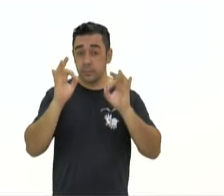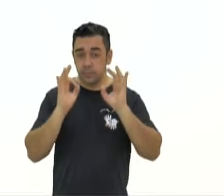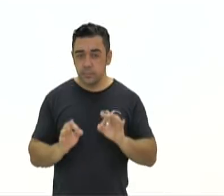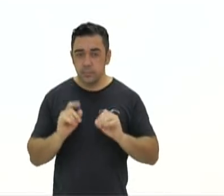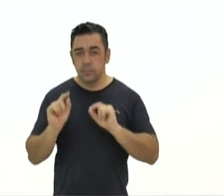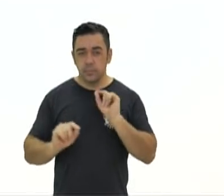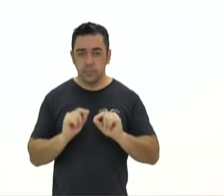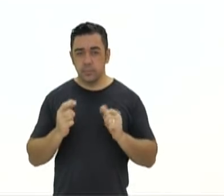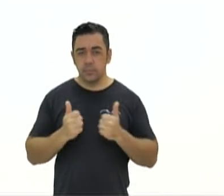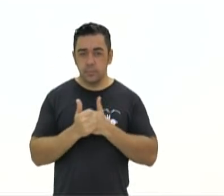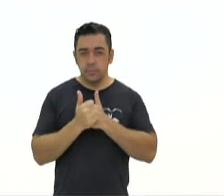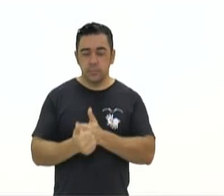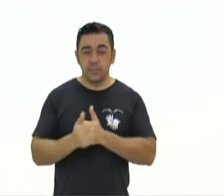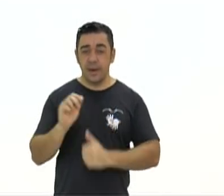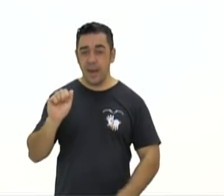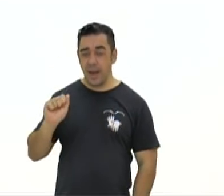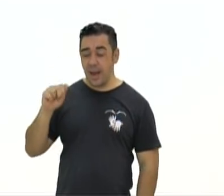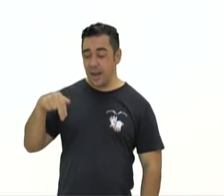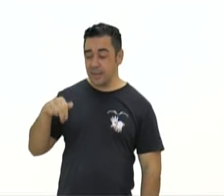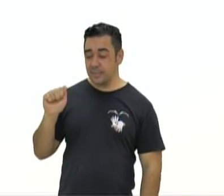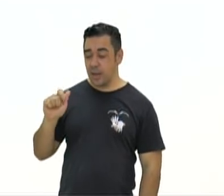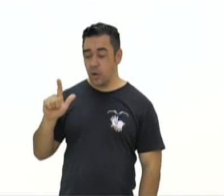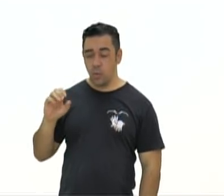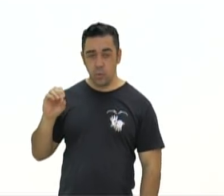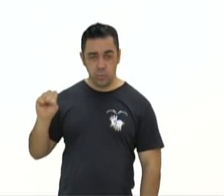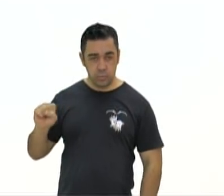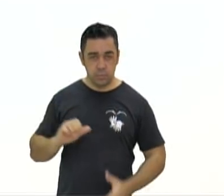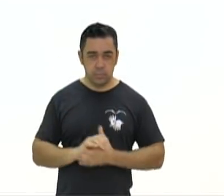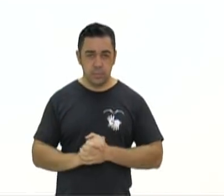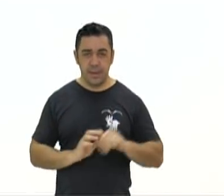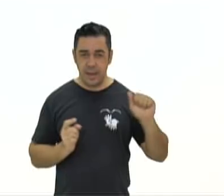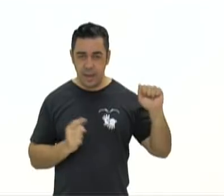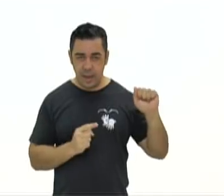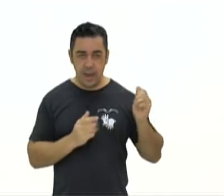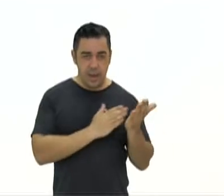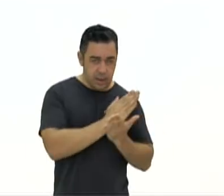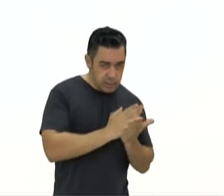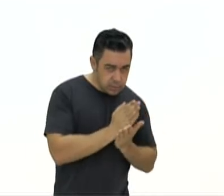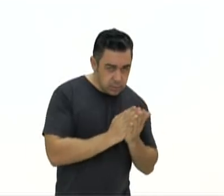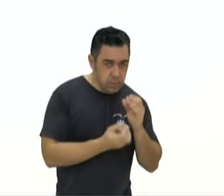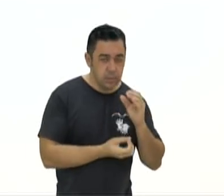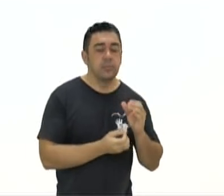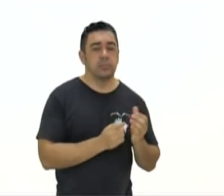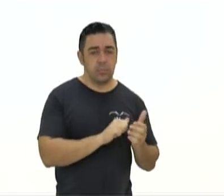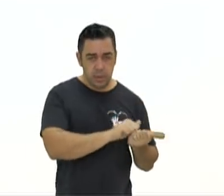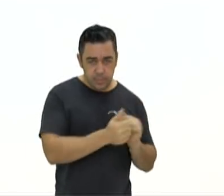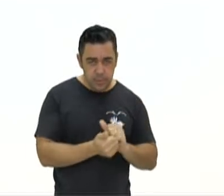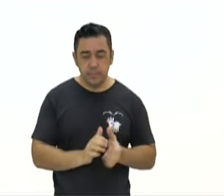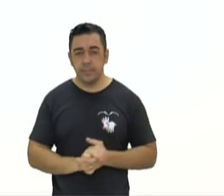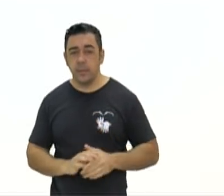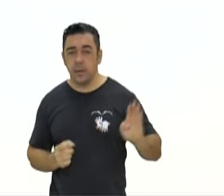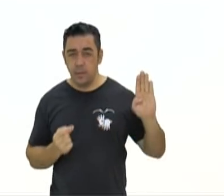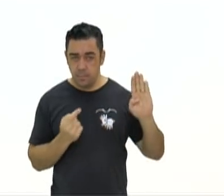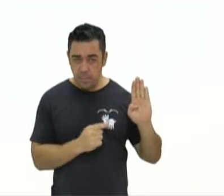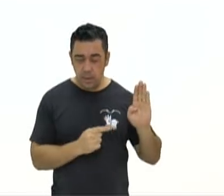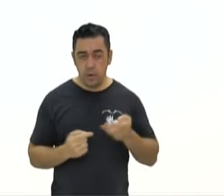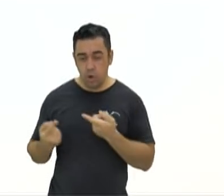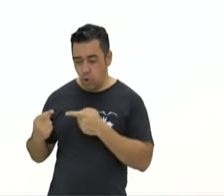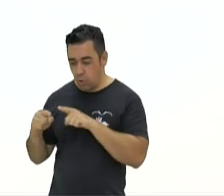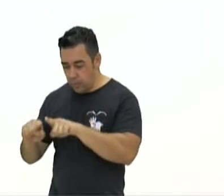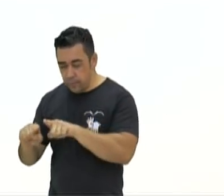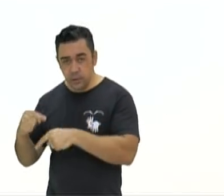relacionada aos órgãos análogos? Letra A, irradiação adaptativa. Letra B, convergência